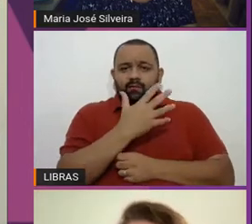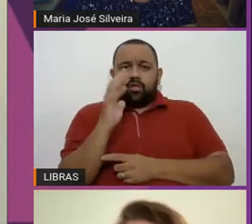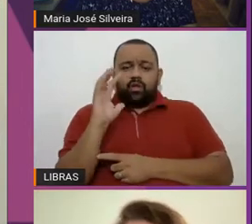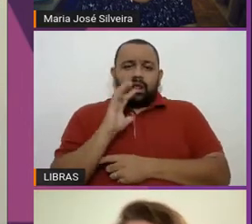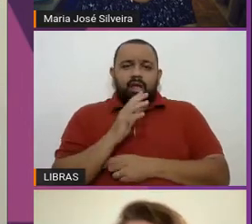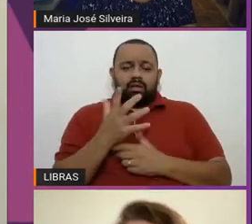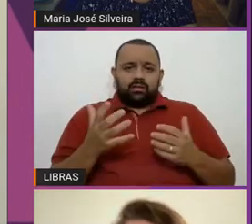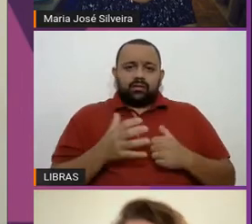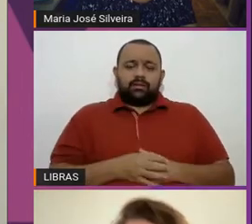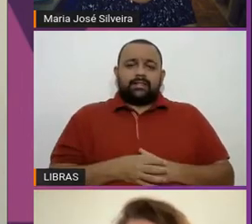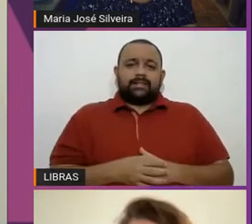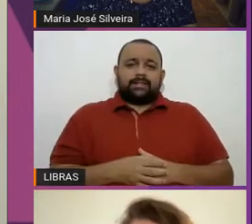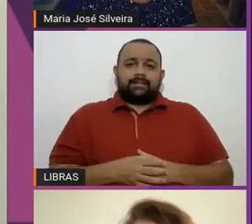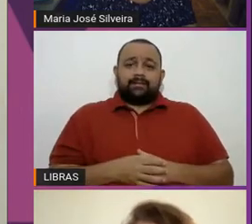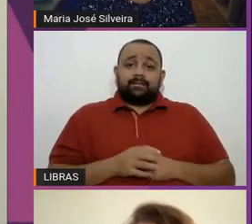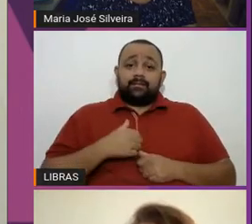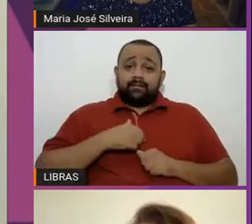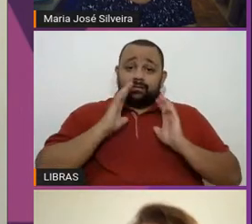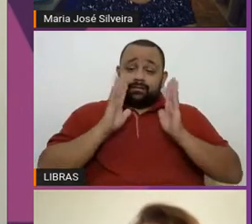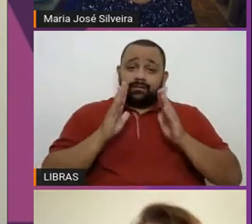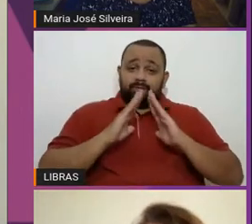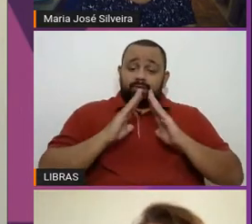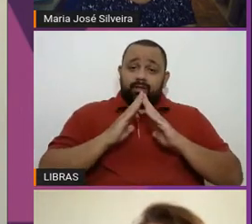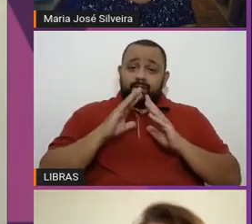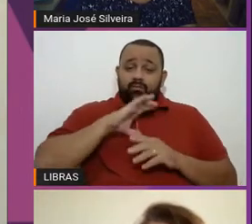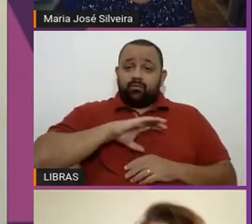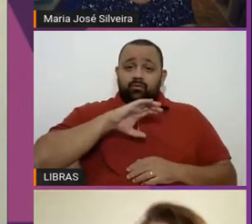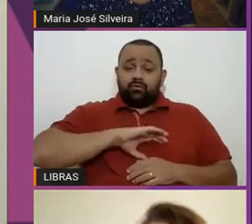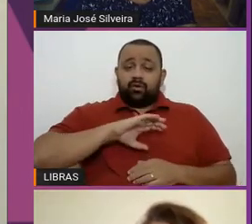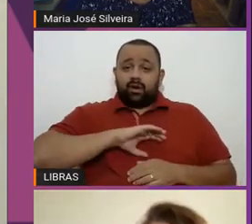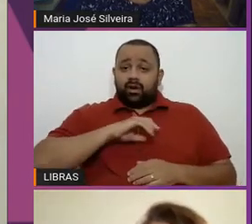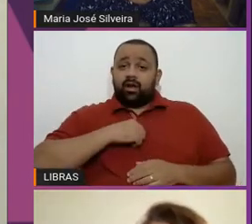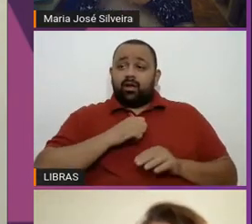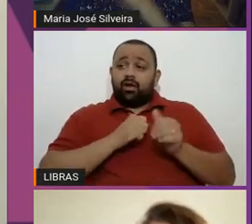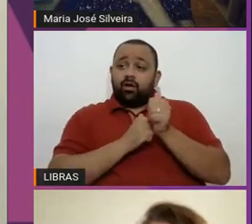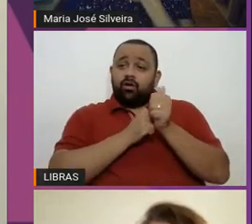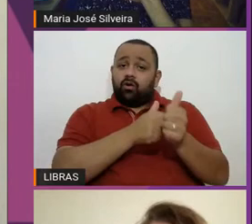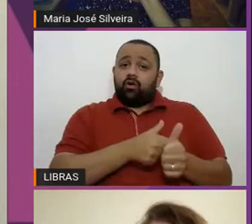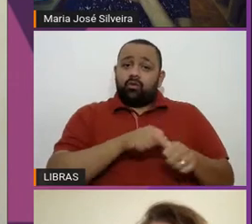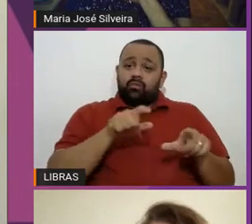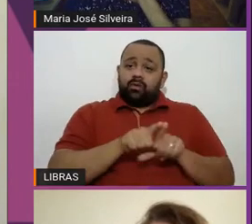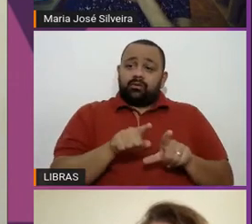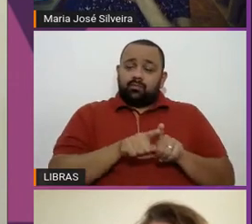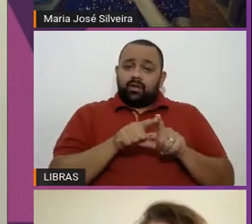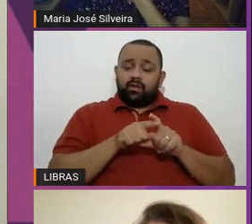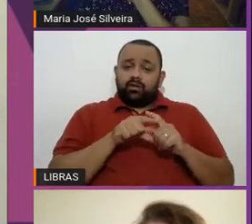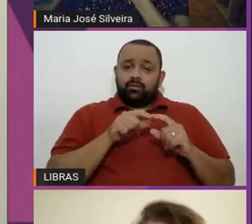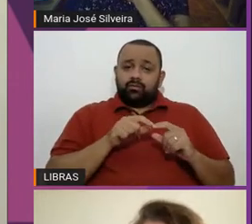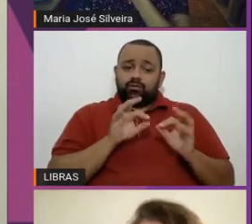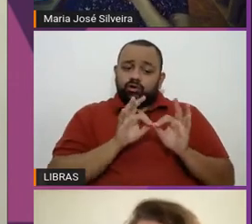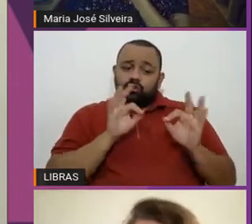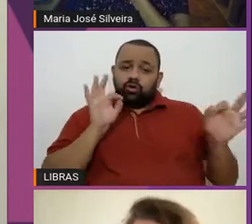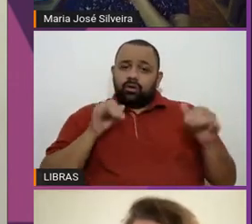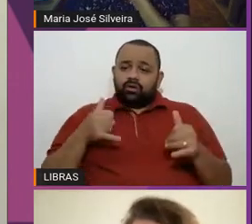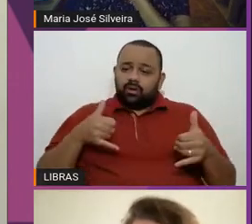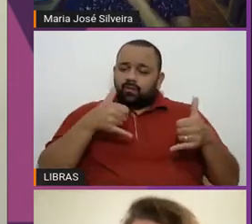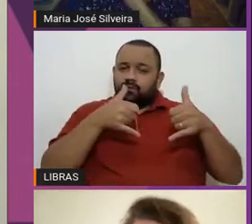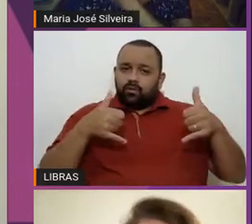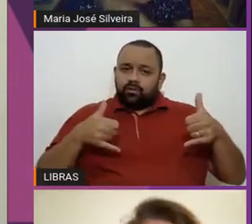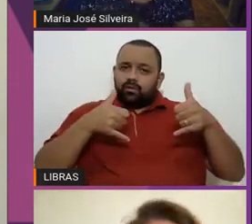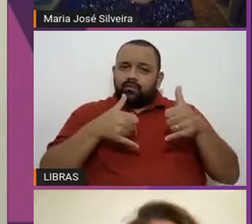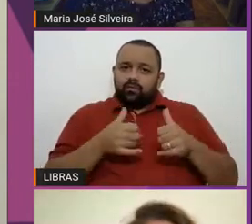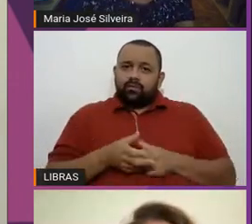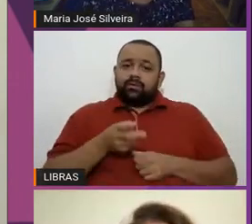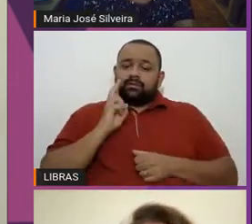e eu já morava em Portugal acompanhei isso tudo de longe pelo telefone mas sempre muito